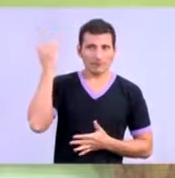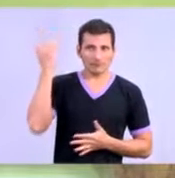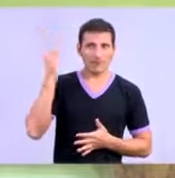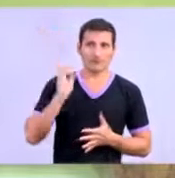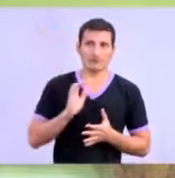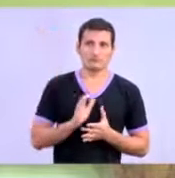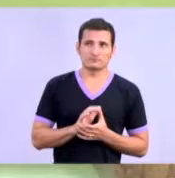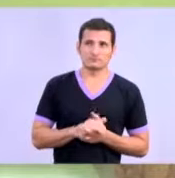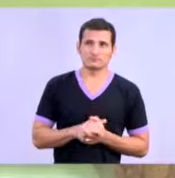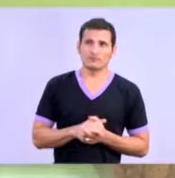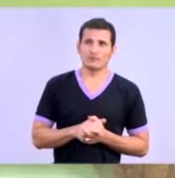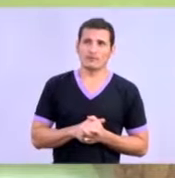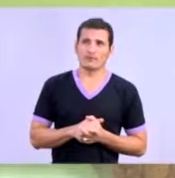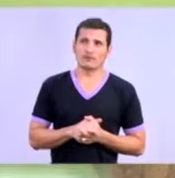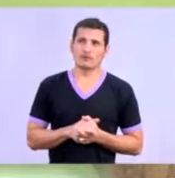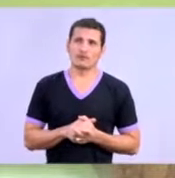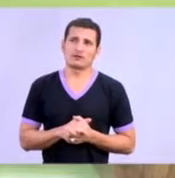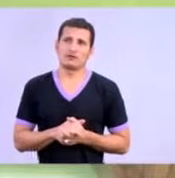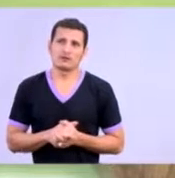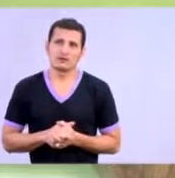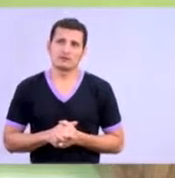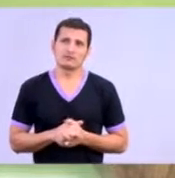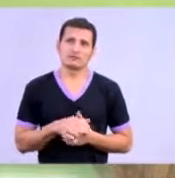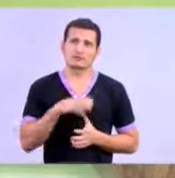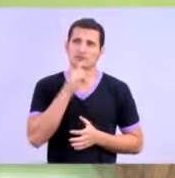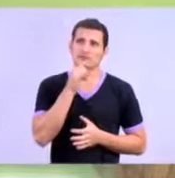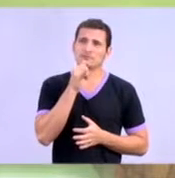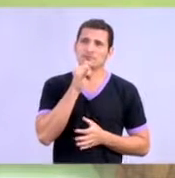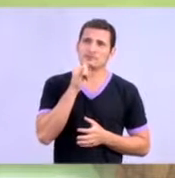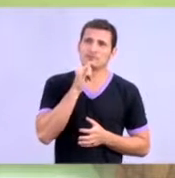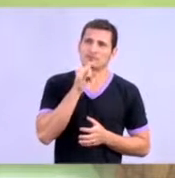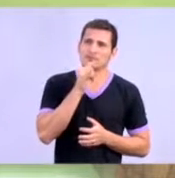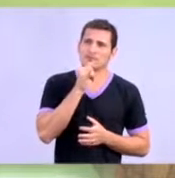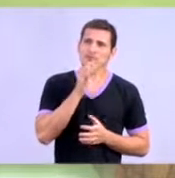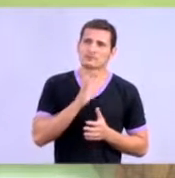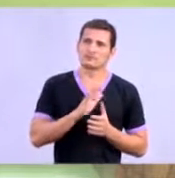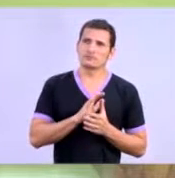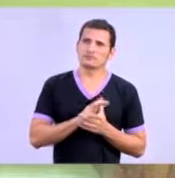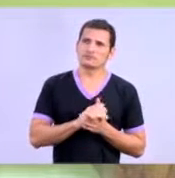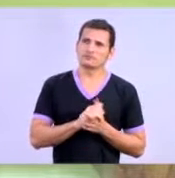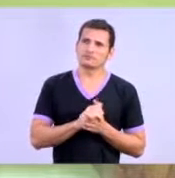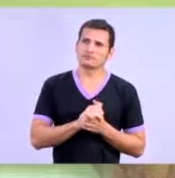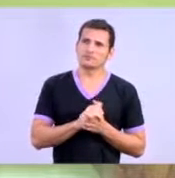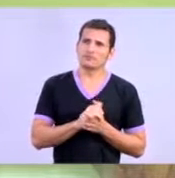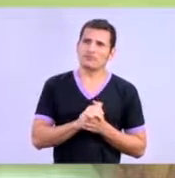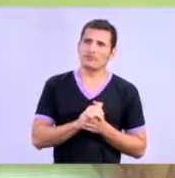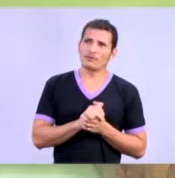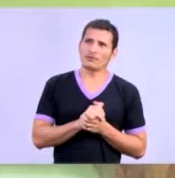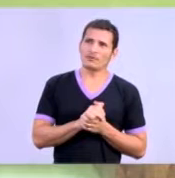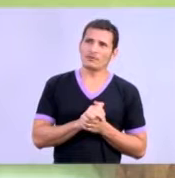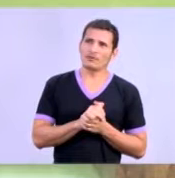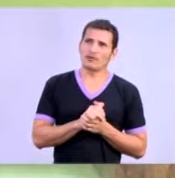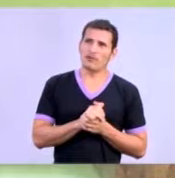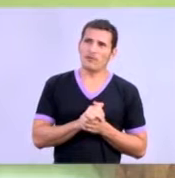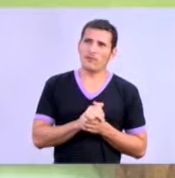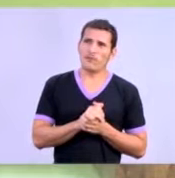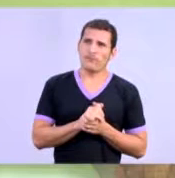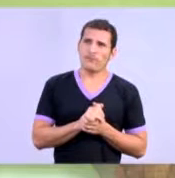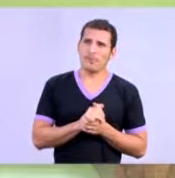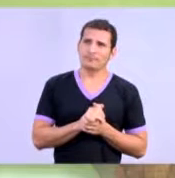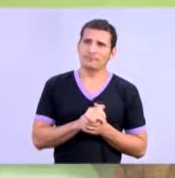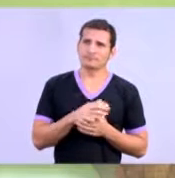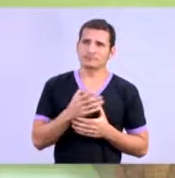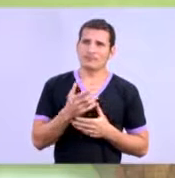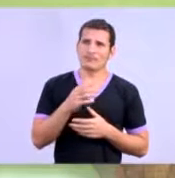referente àquele exemplo da sala de aula das classes da loja de